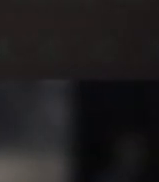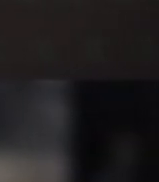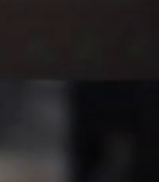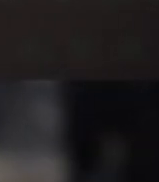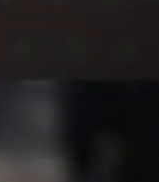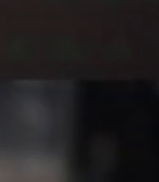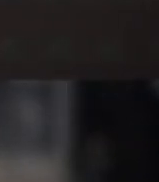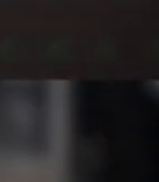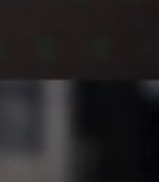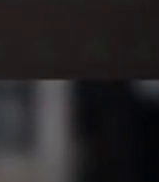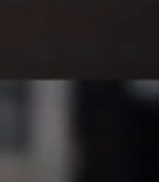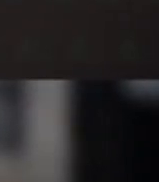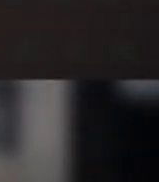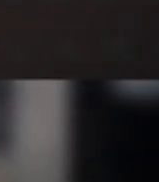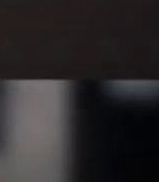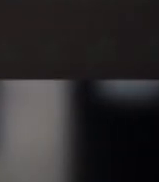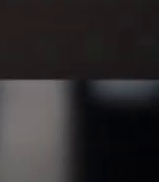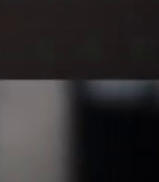Música